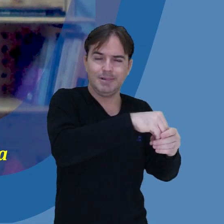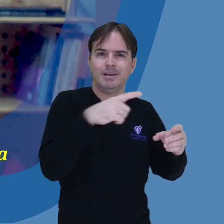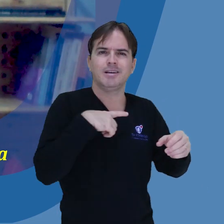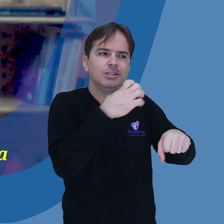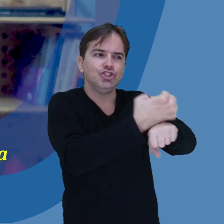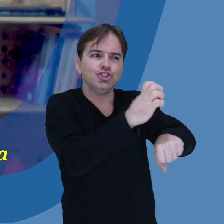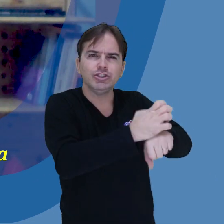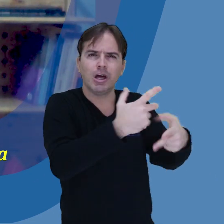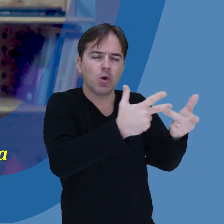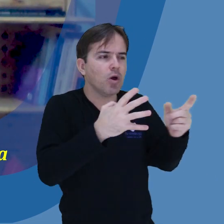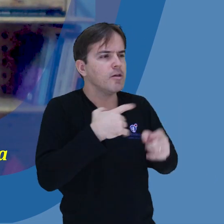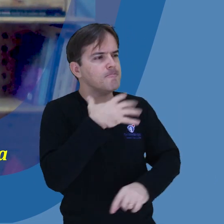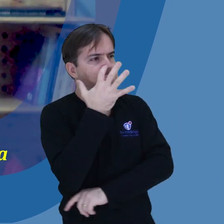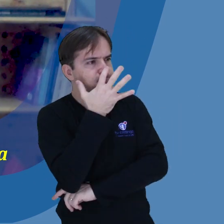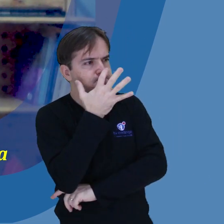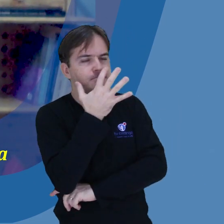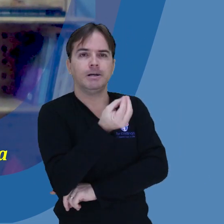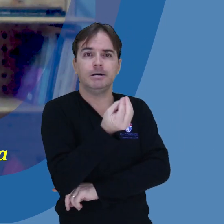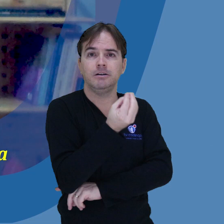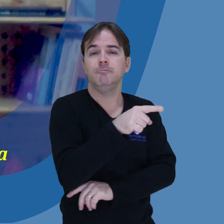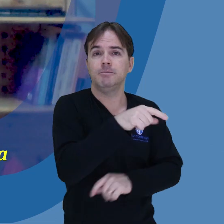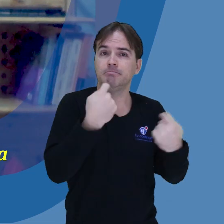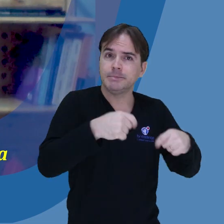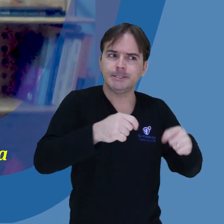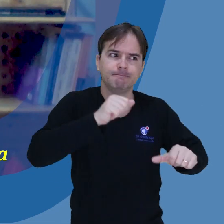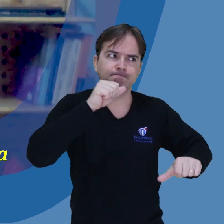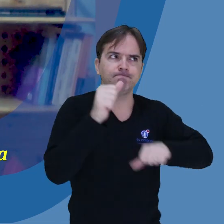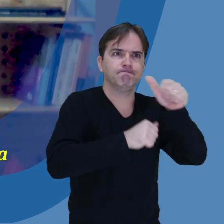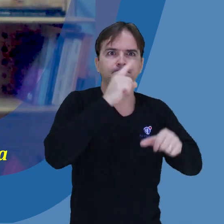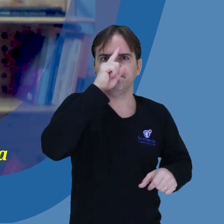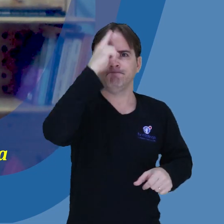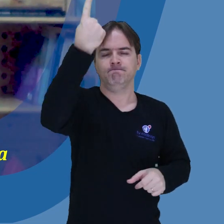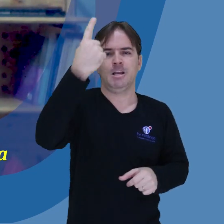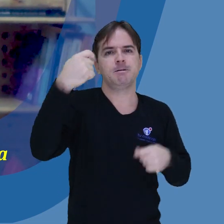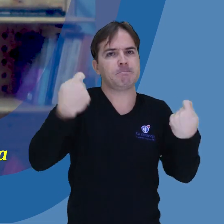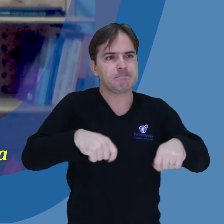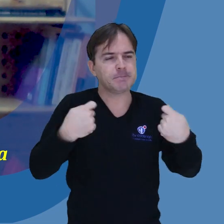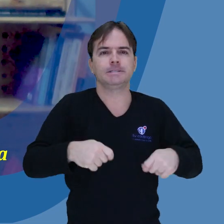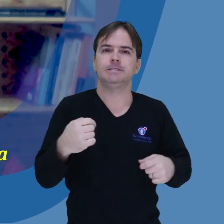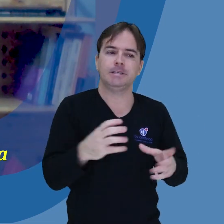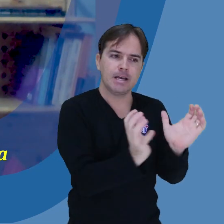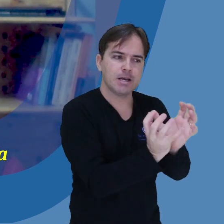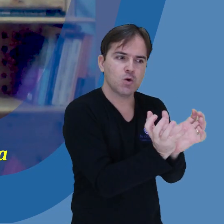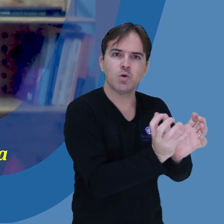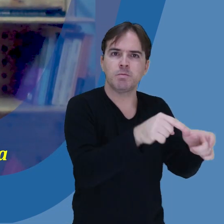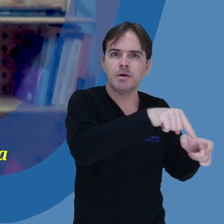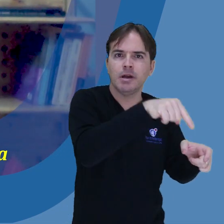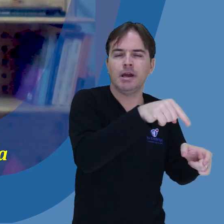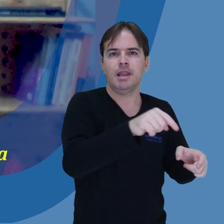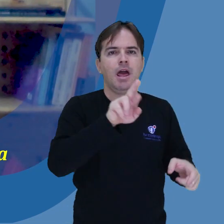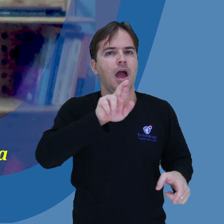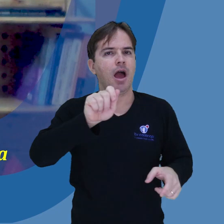é possível perceber a necessidade de reinvenção dos processos de trabalho dessas equipes da